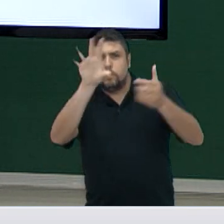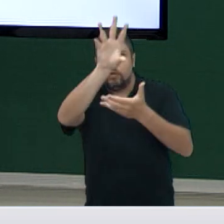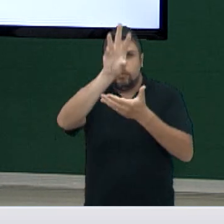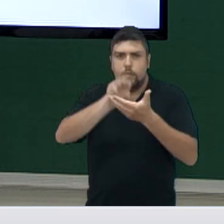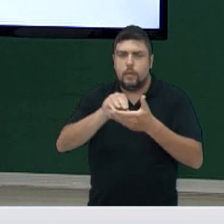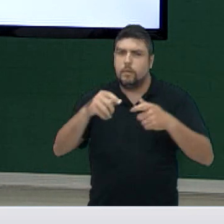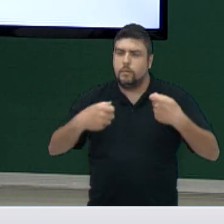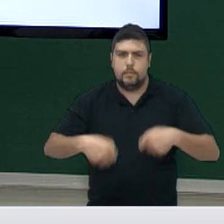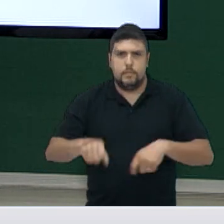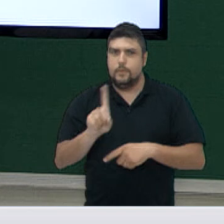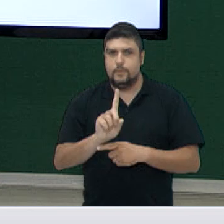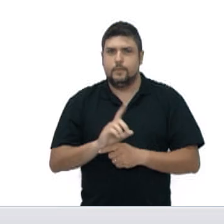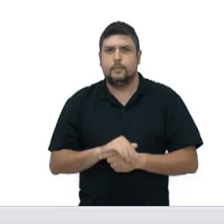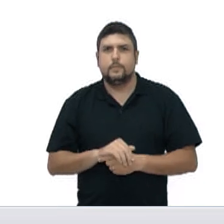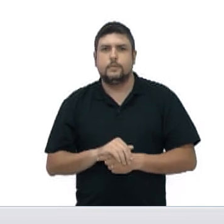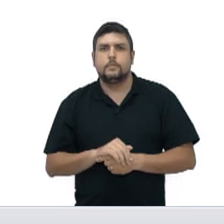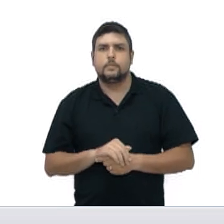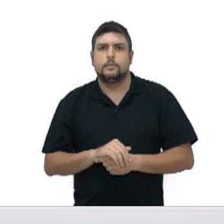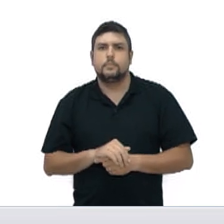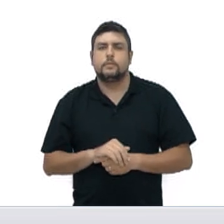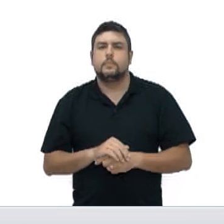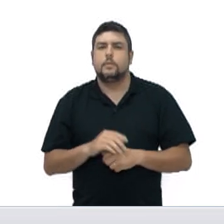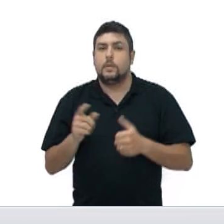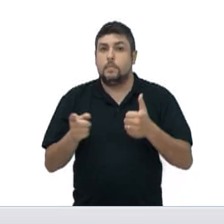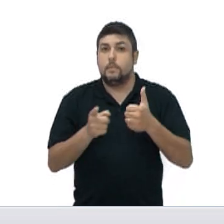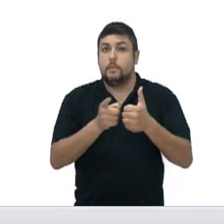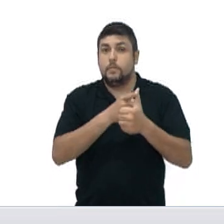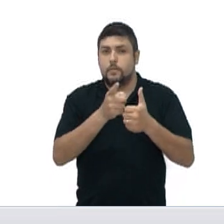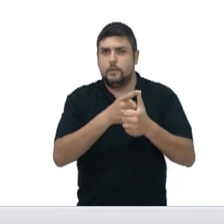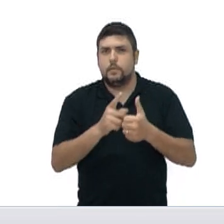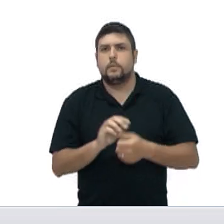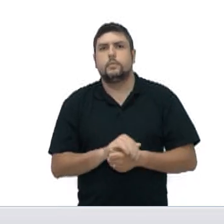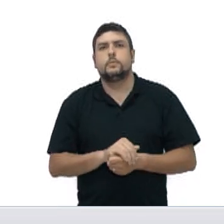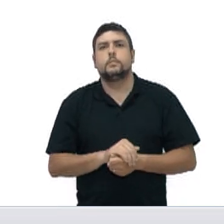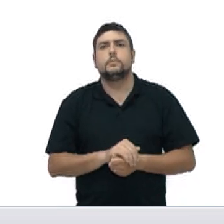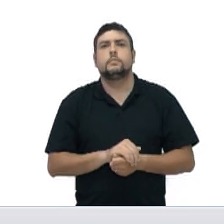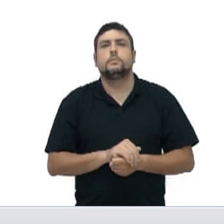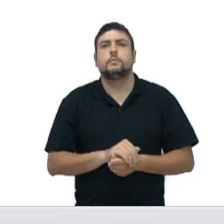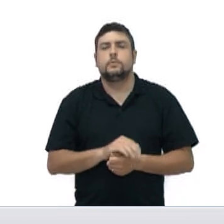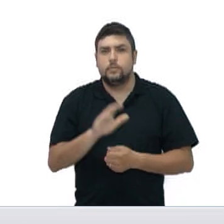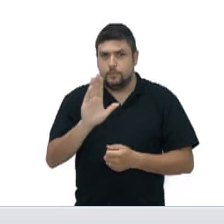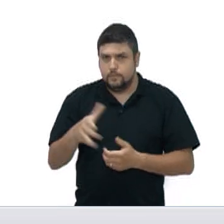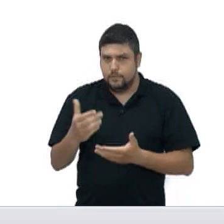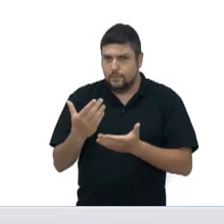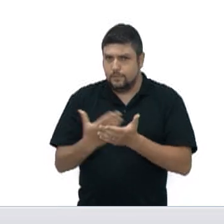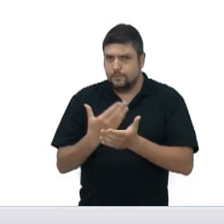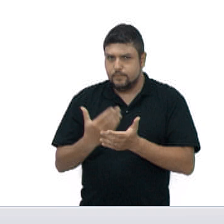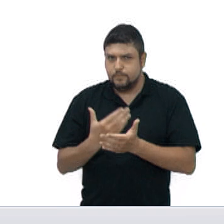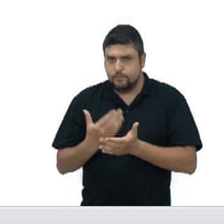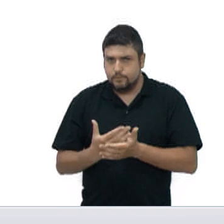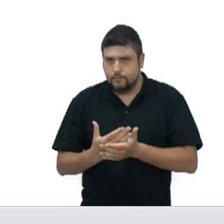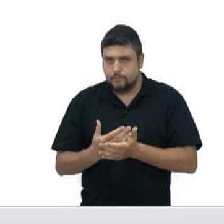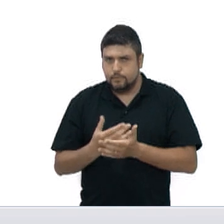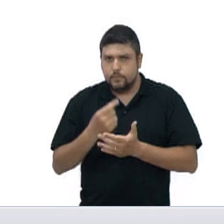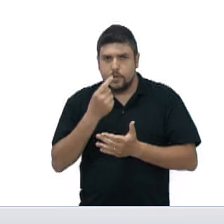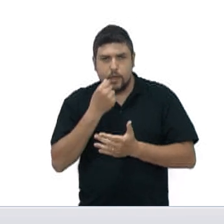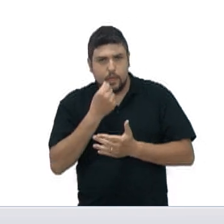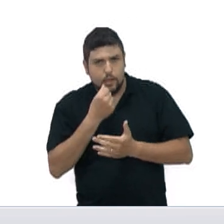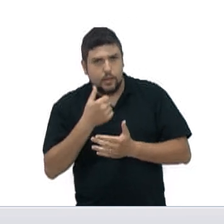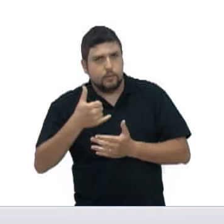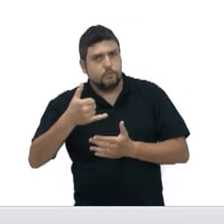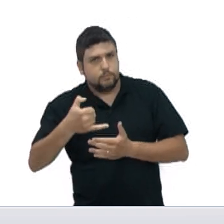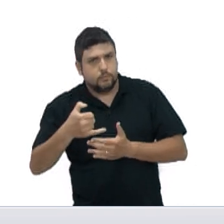bom? Vamos lá, primeiro exercício então. Pegou seu caderno? Seu lápis,